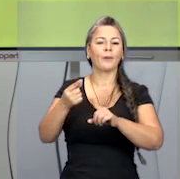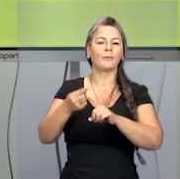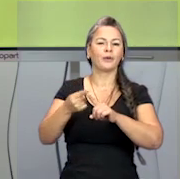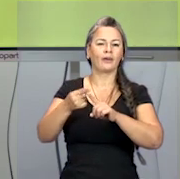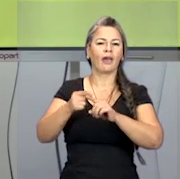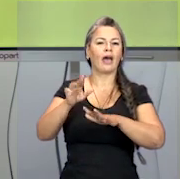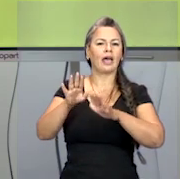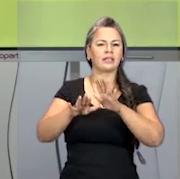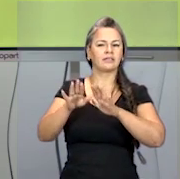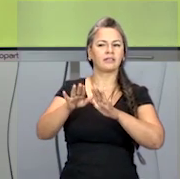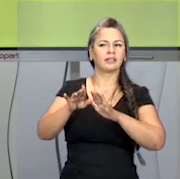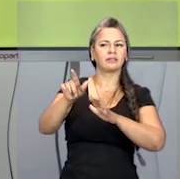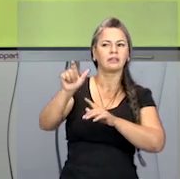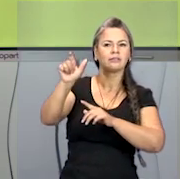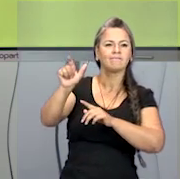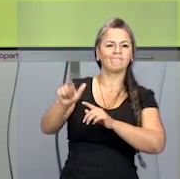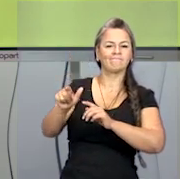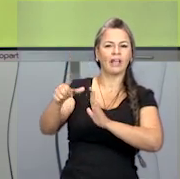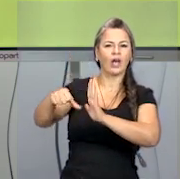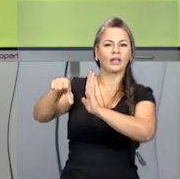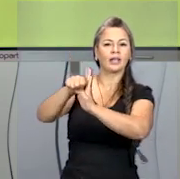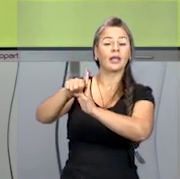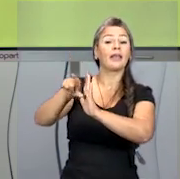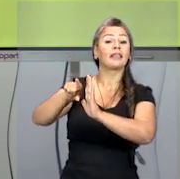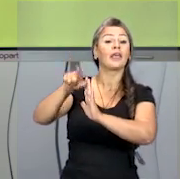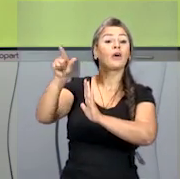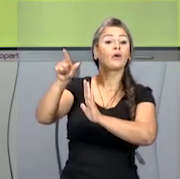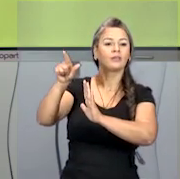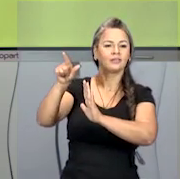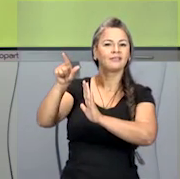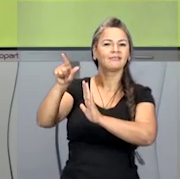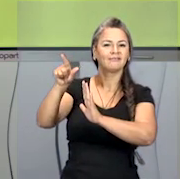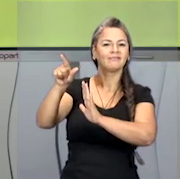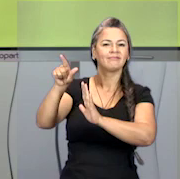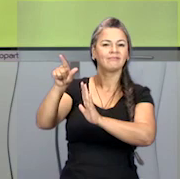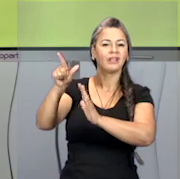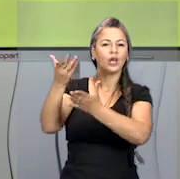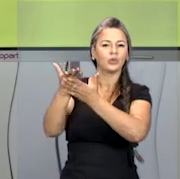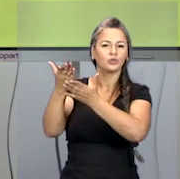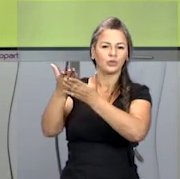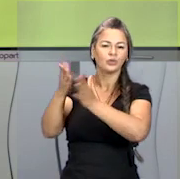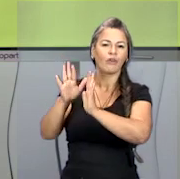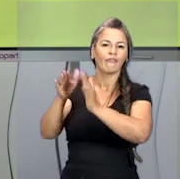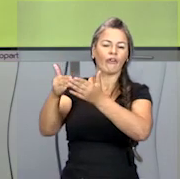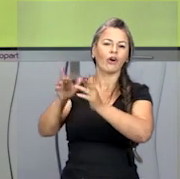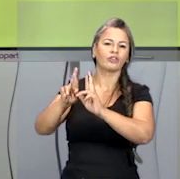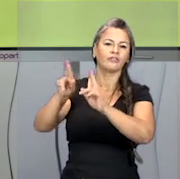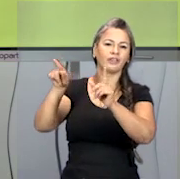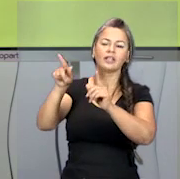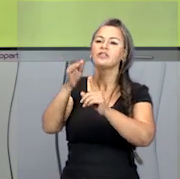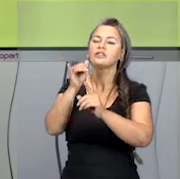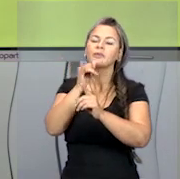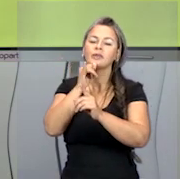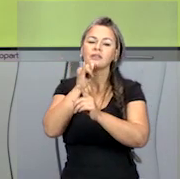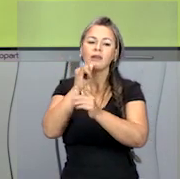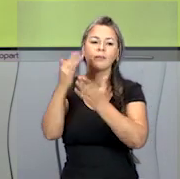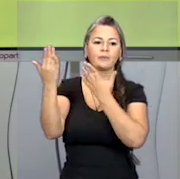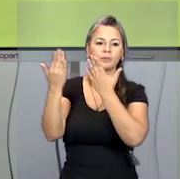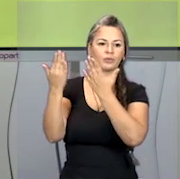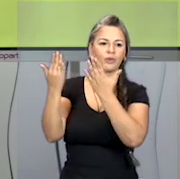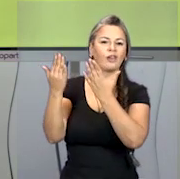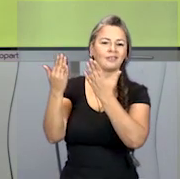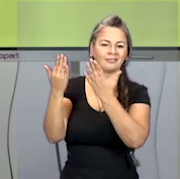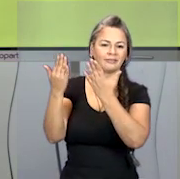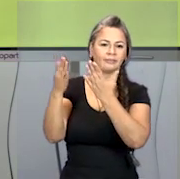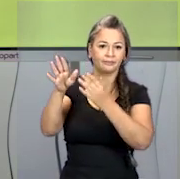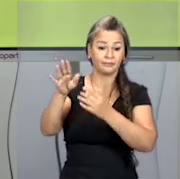práticas criminosas são explicadas por outras ciências, como a psicologia. Então, a sociologia vai explicar como